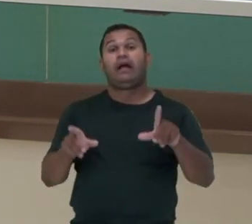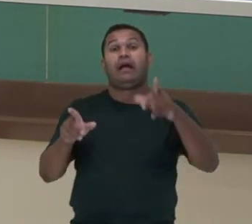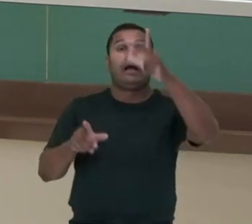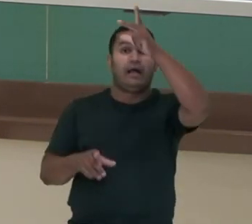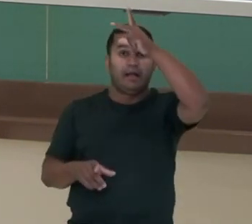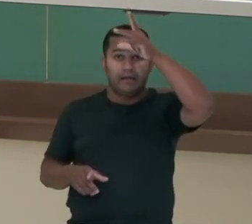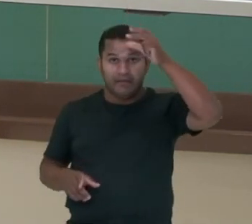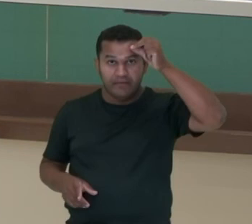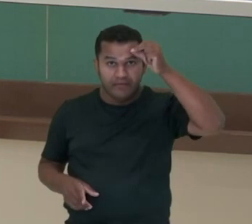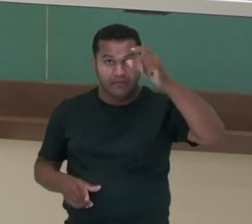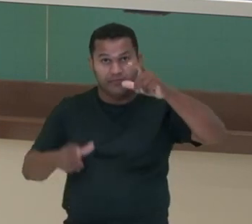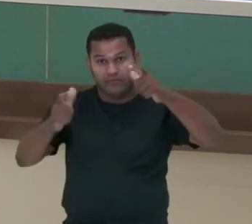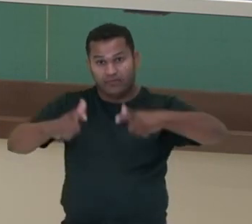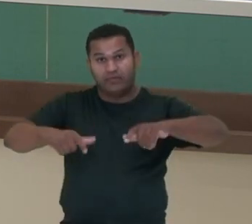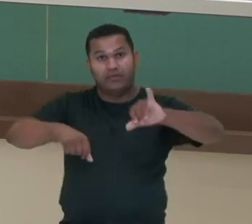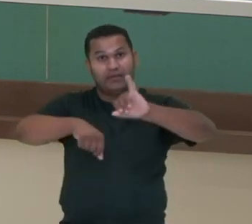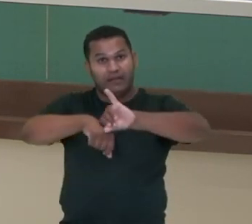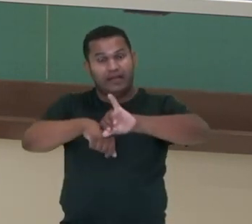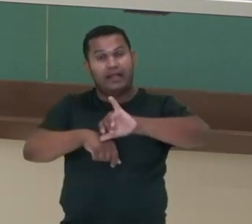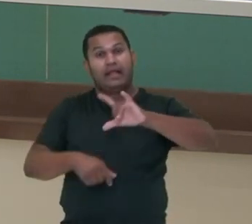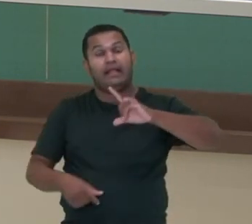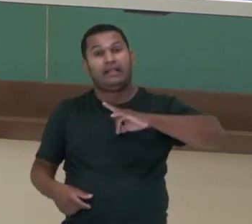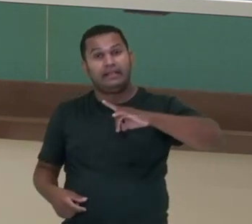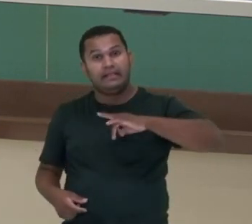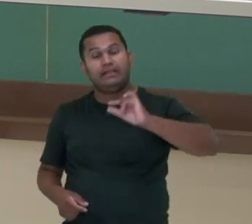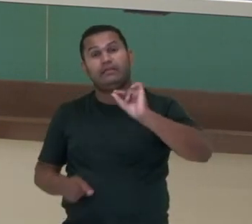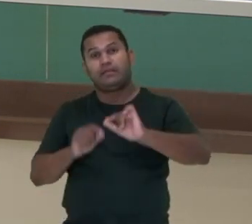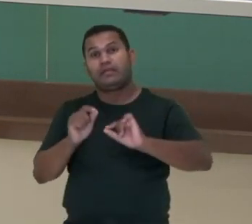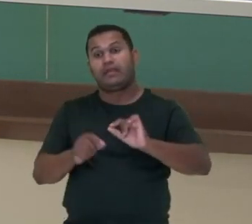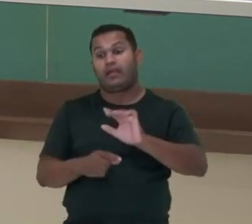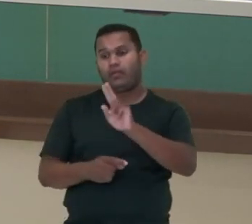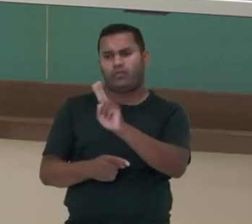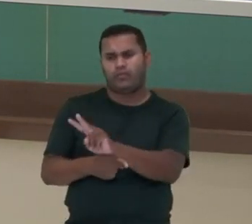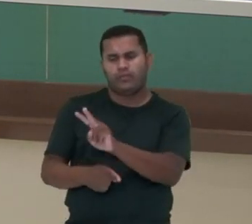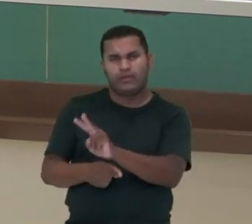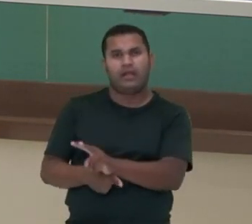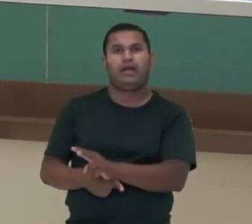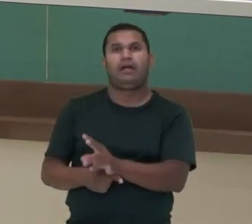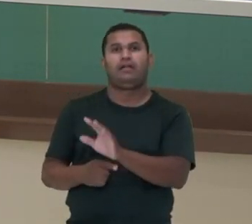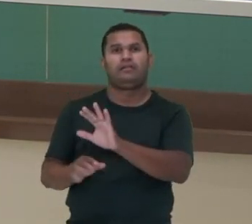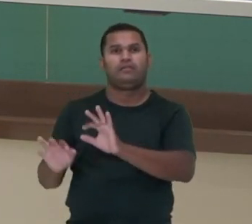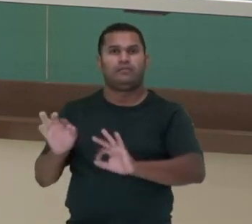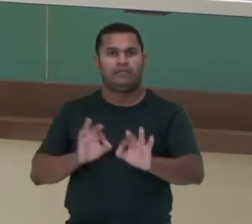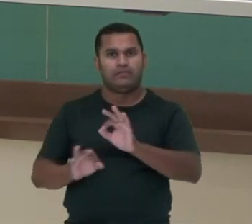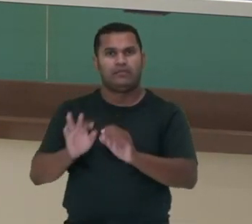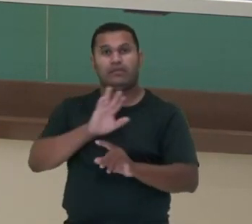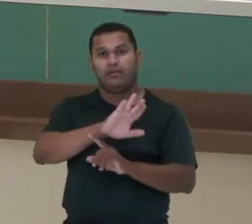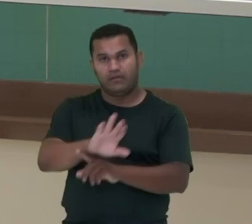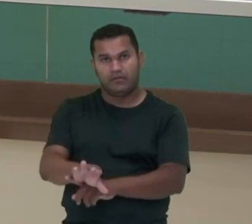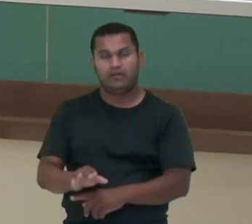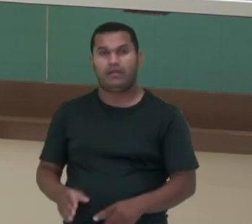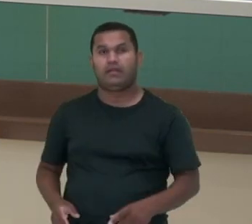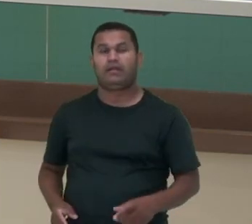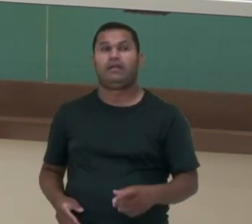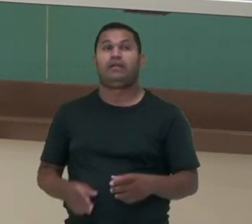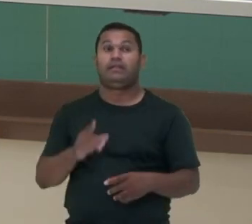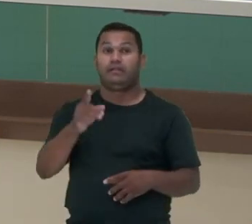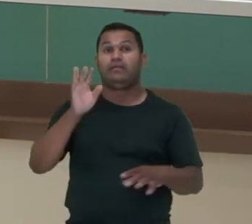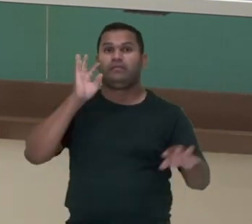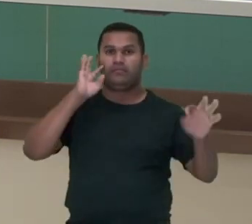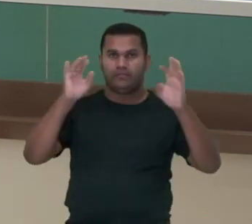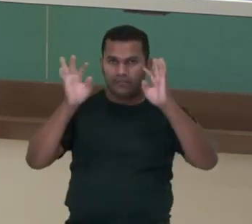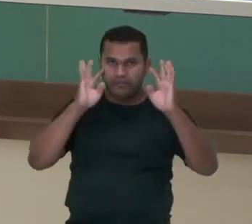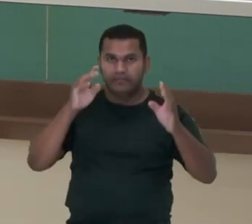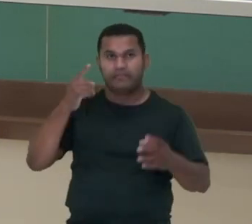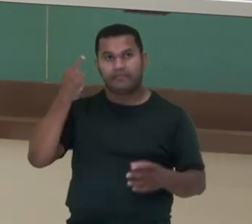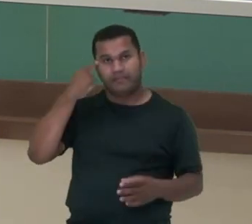higiene? Beleza. Em seguida, apresente o seu plano de ação ao seu professor. Discuta com ele, ele vai te orientar bastante, é uma coisa bem prática